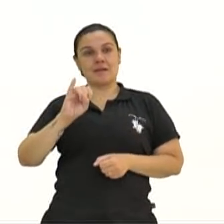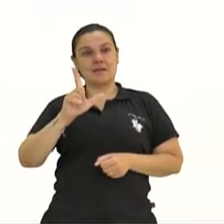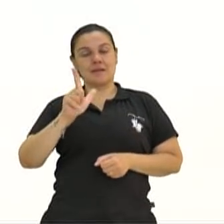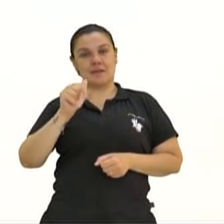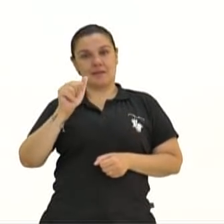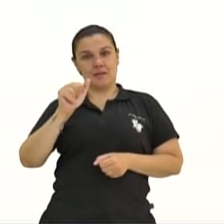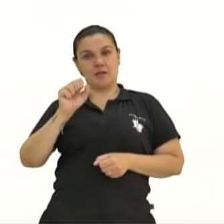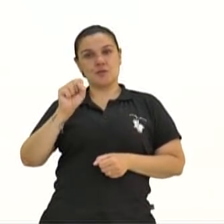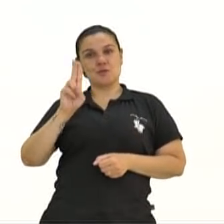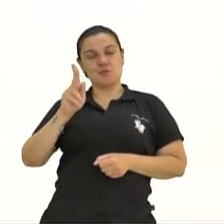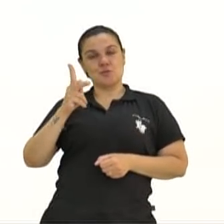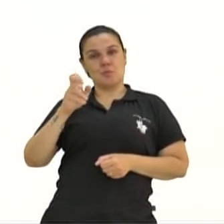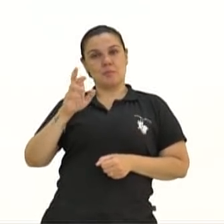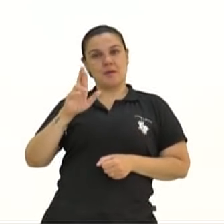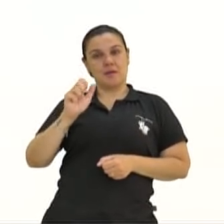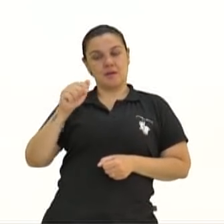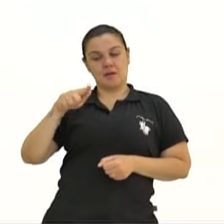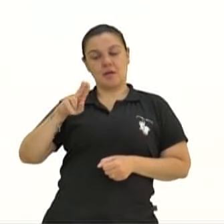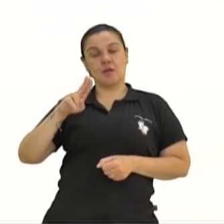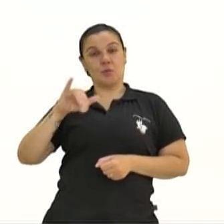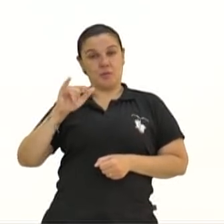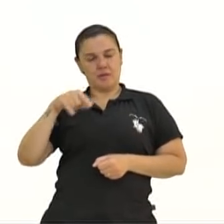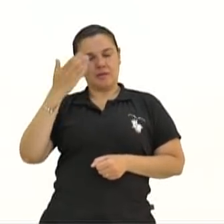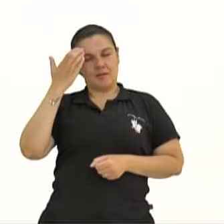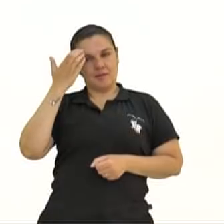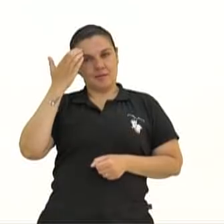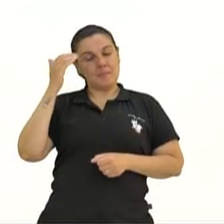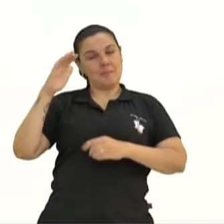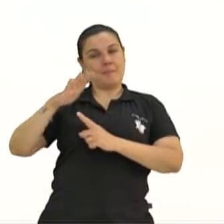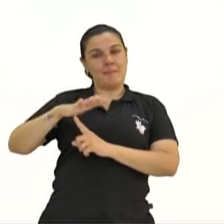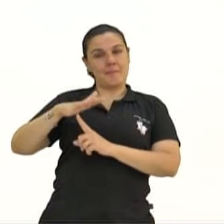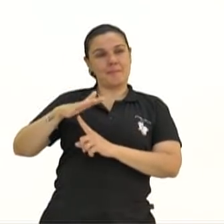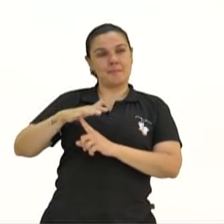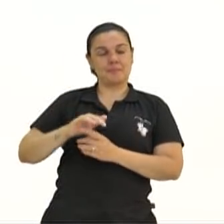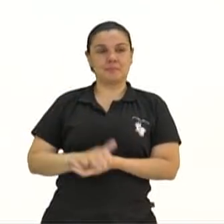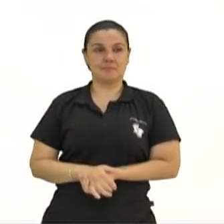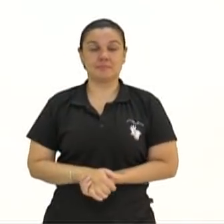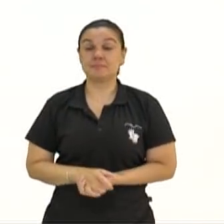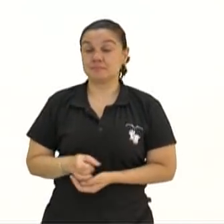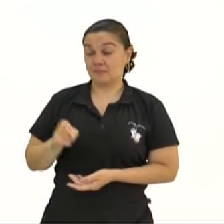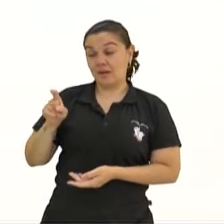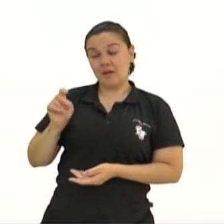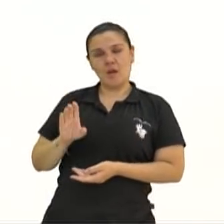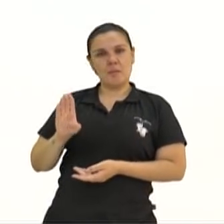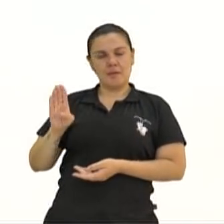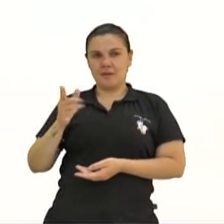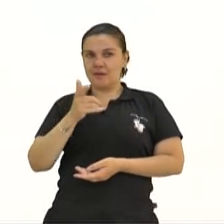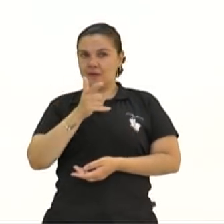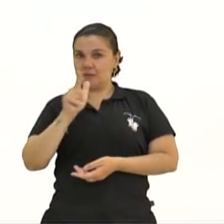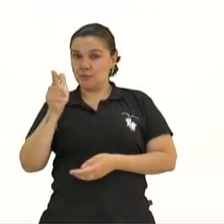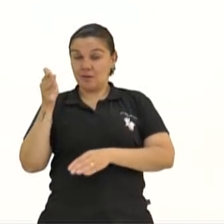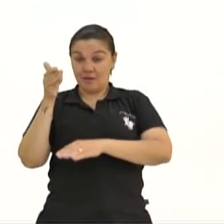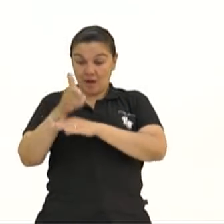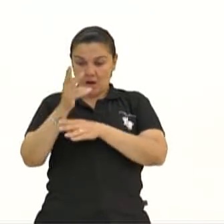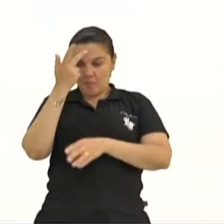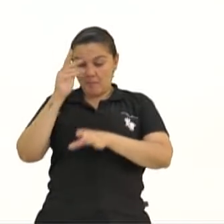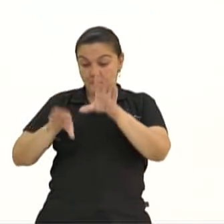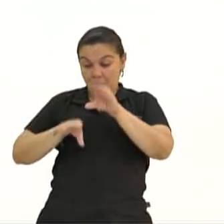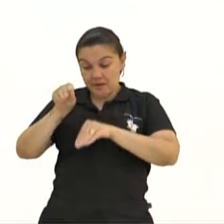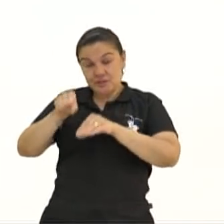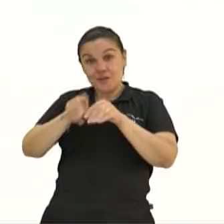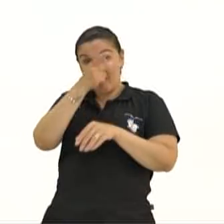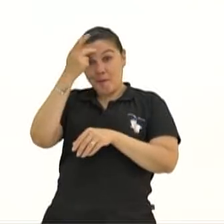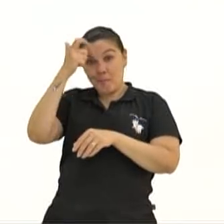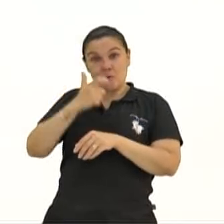Superagui, litoral do estado do Paraná. Nessa região aqui da figura B, nós não temos a ação